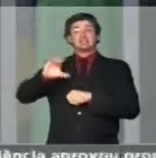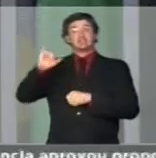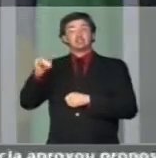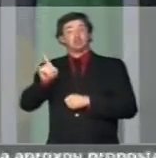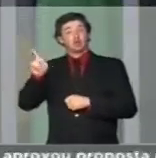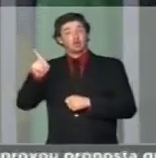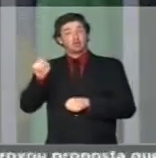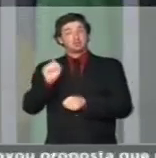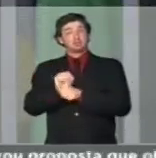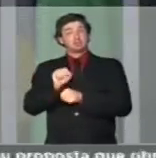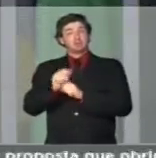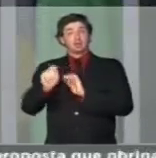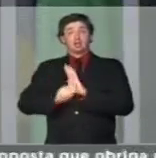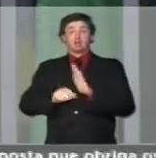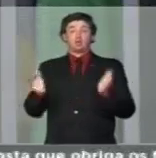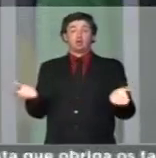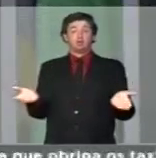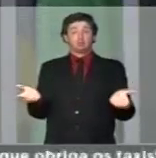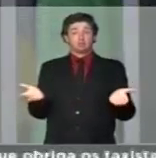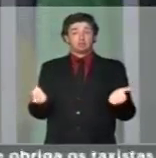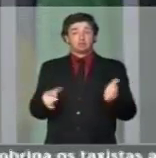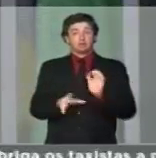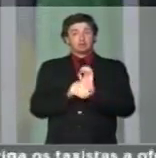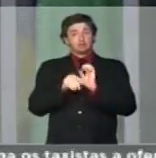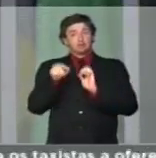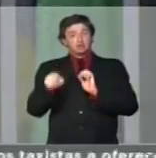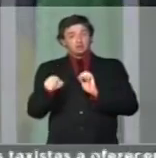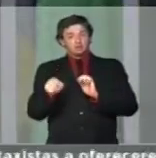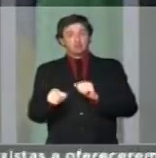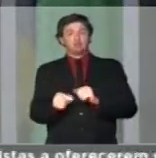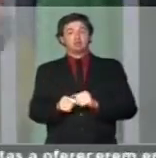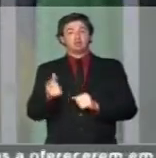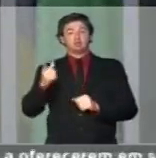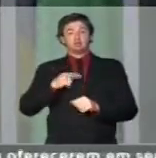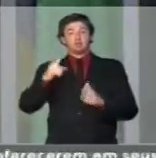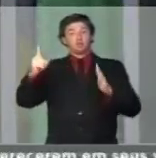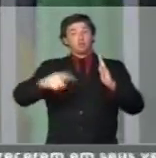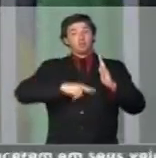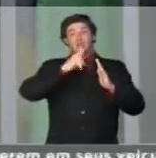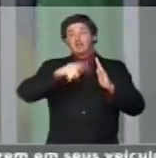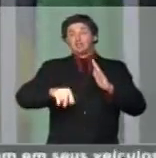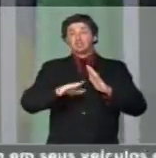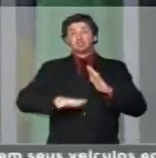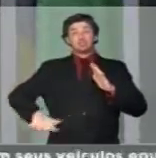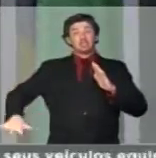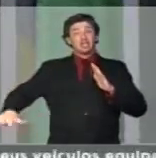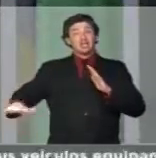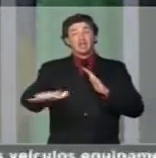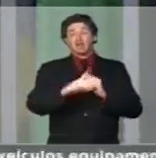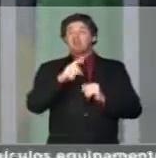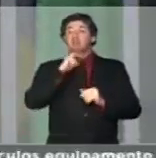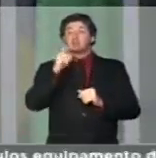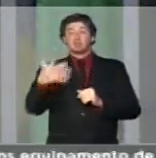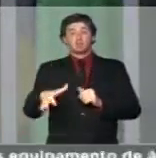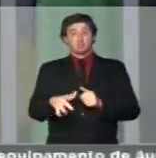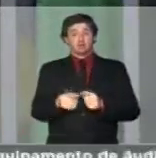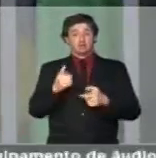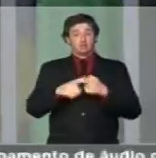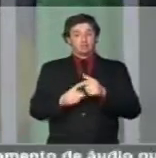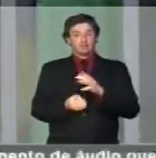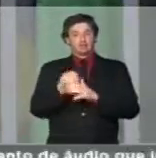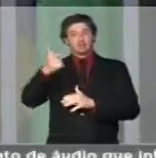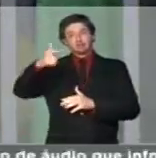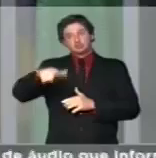Justiça, aguardando relatoria, essa emenda, ela recebe uma rejeição generalizada, porque